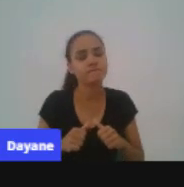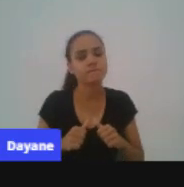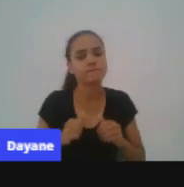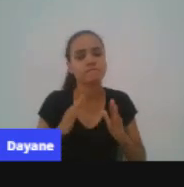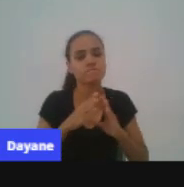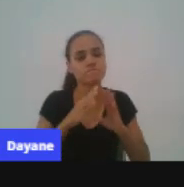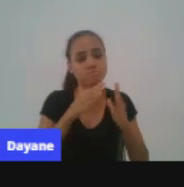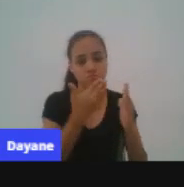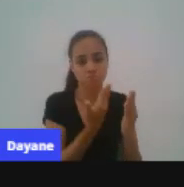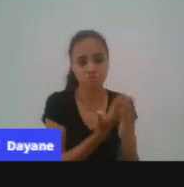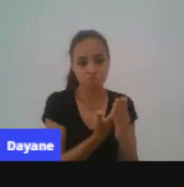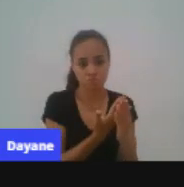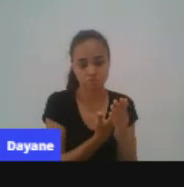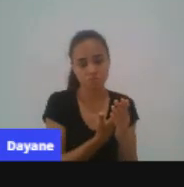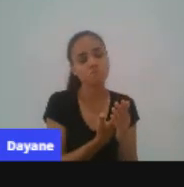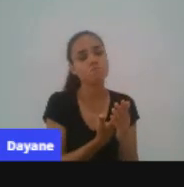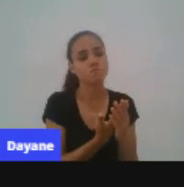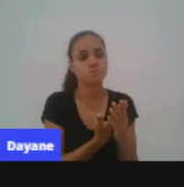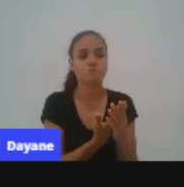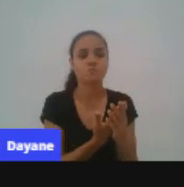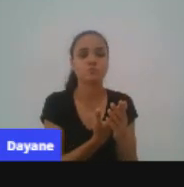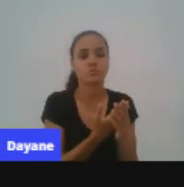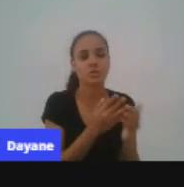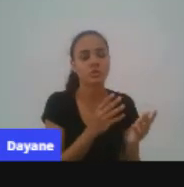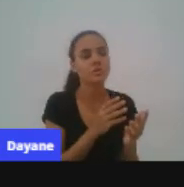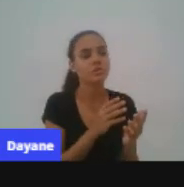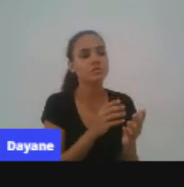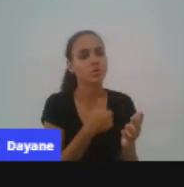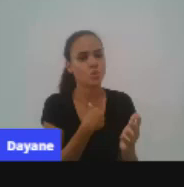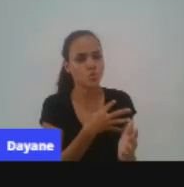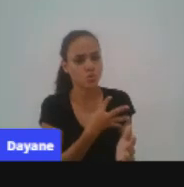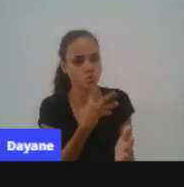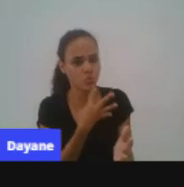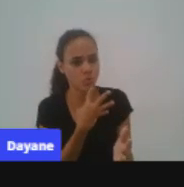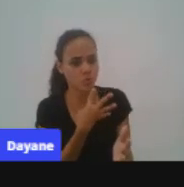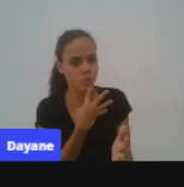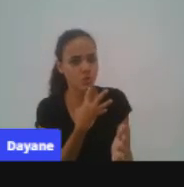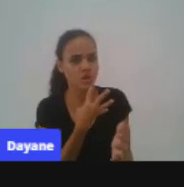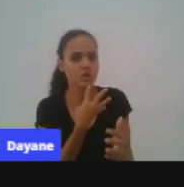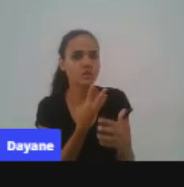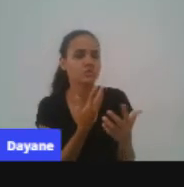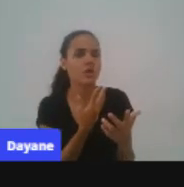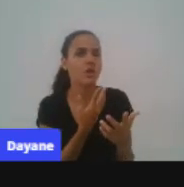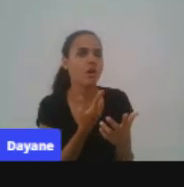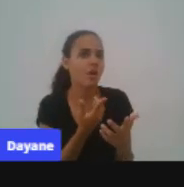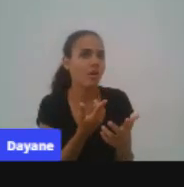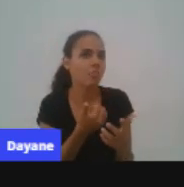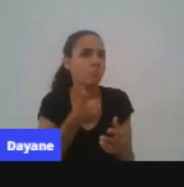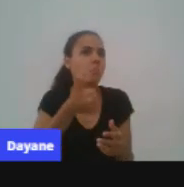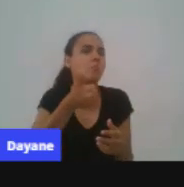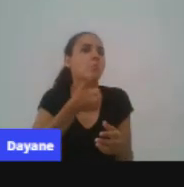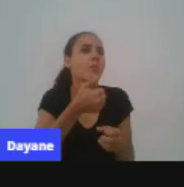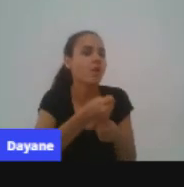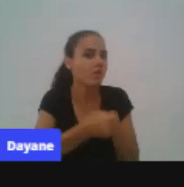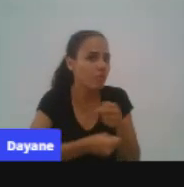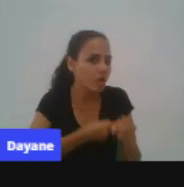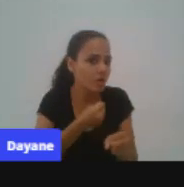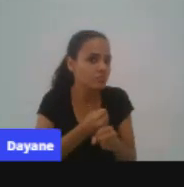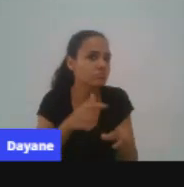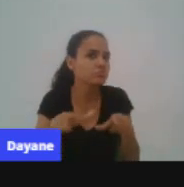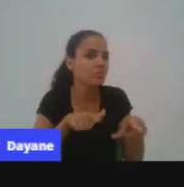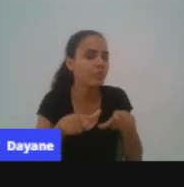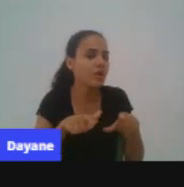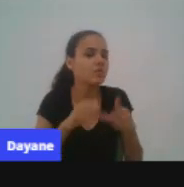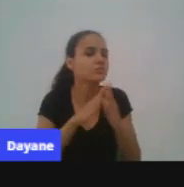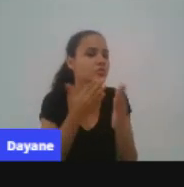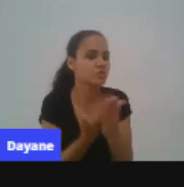conheço melhor ainda, mas se eu é meu primeiro ano, estou começando naquela unidade escolar, verificar junto aos coordenadores, aos gestores,